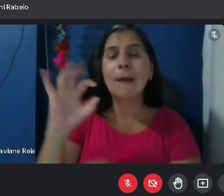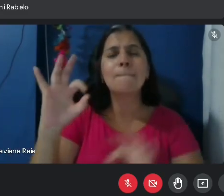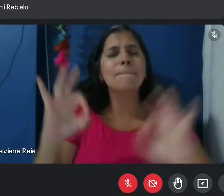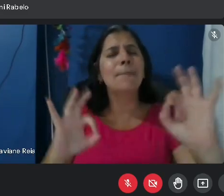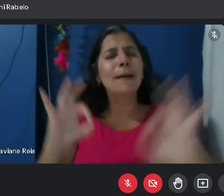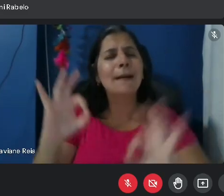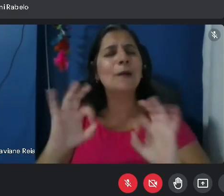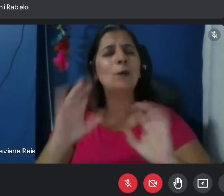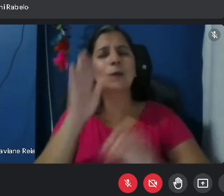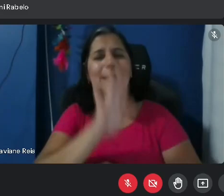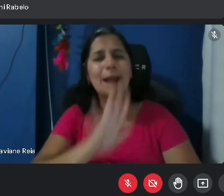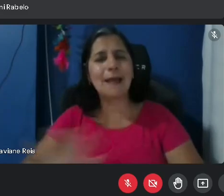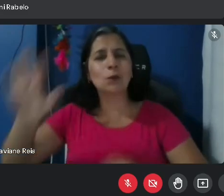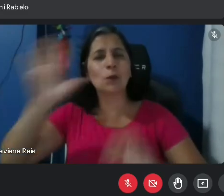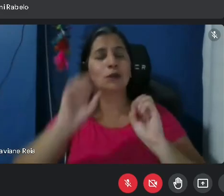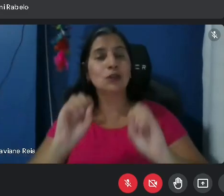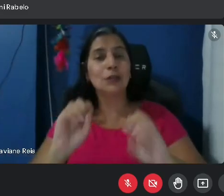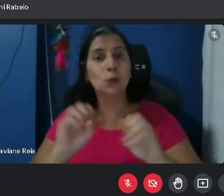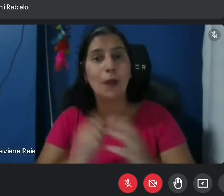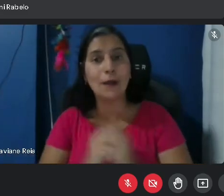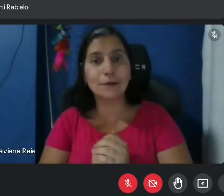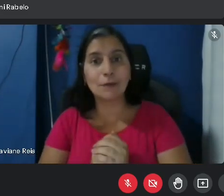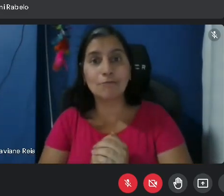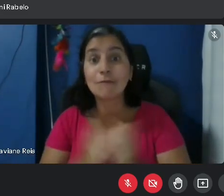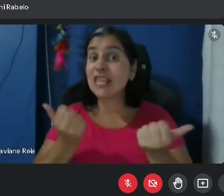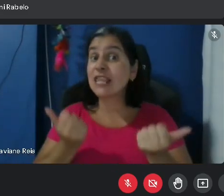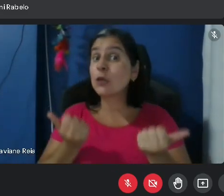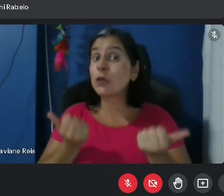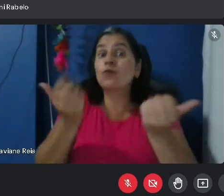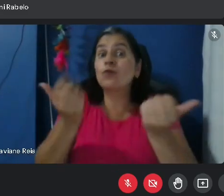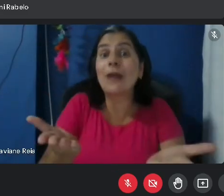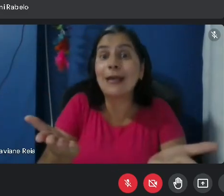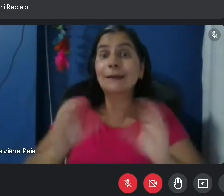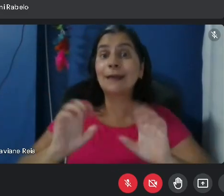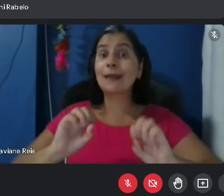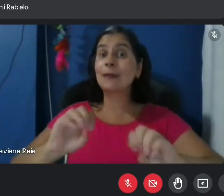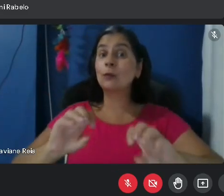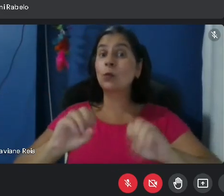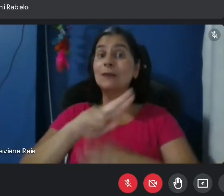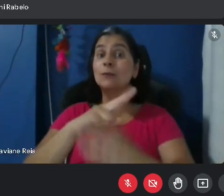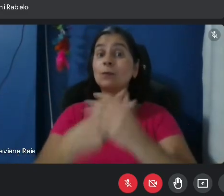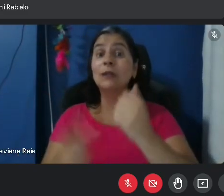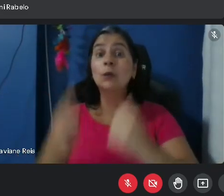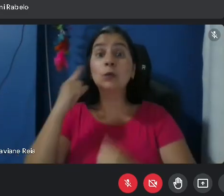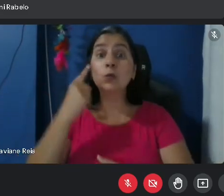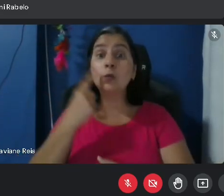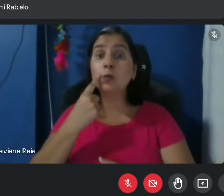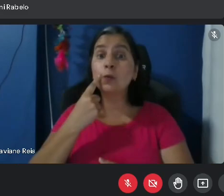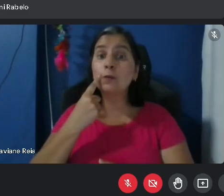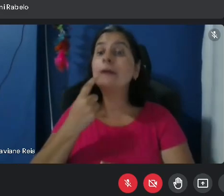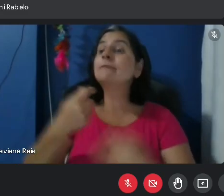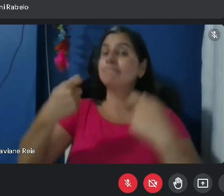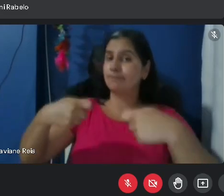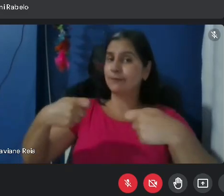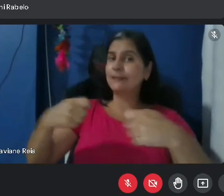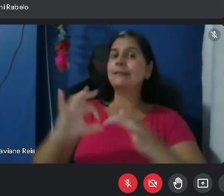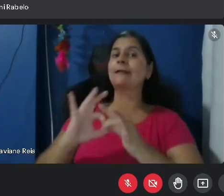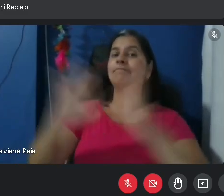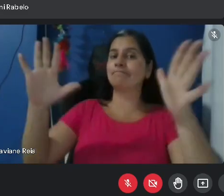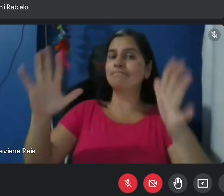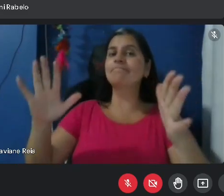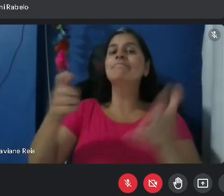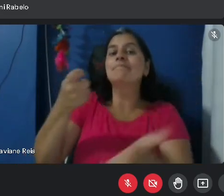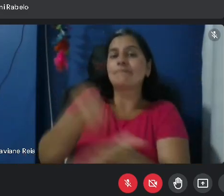o PNE, que ele é organizado a nível nacional, que é a questão do ensino. Porém, ele trata